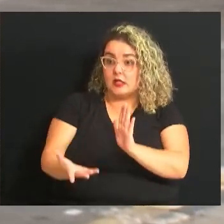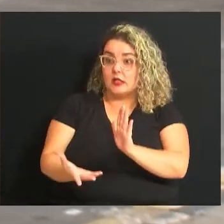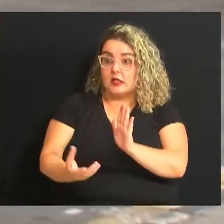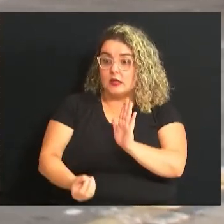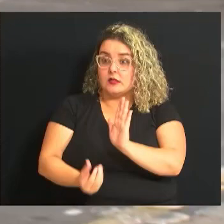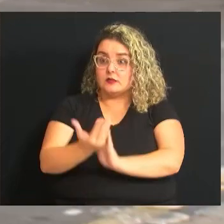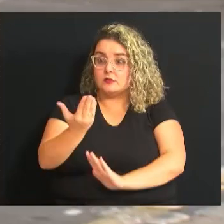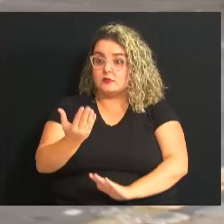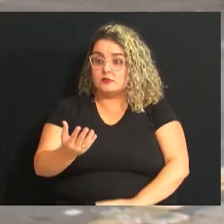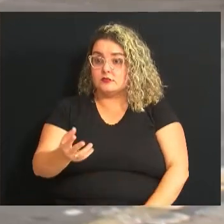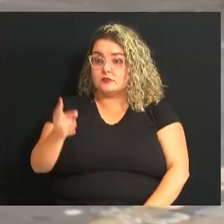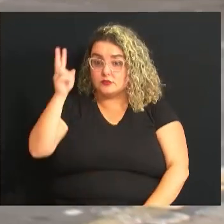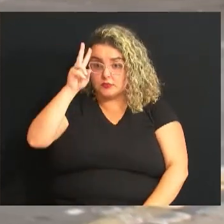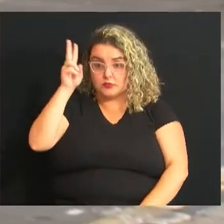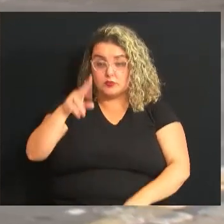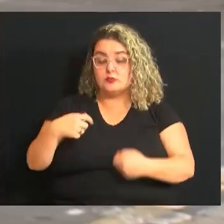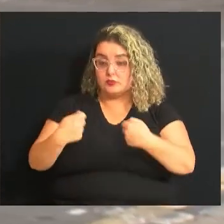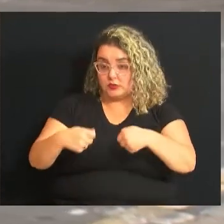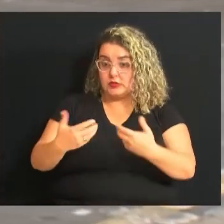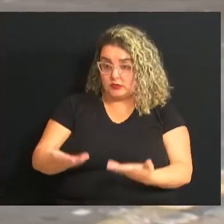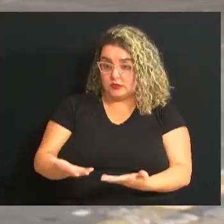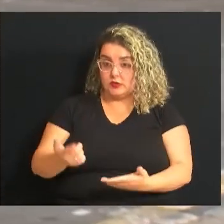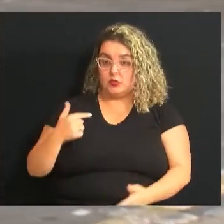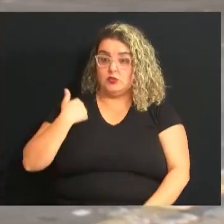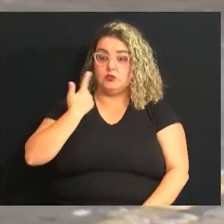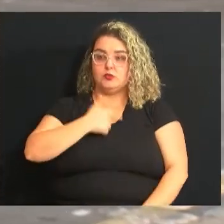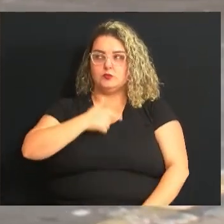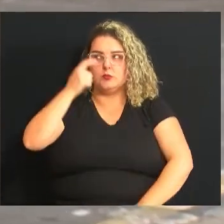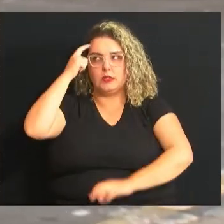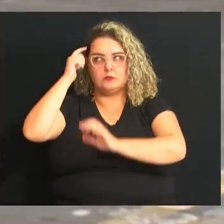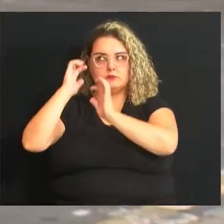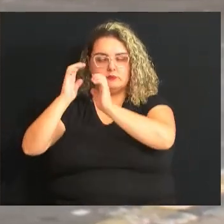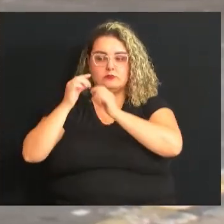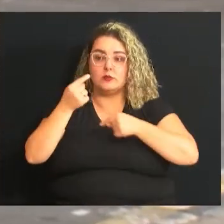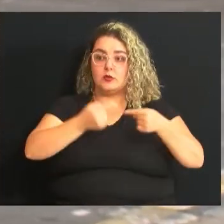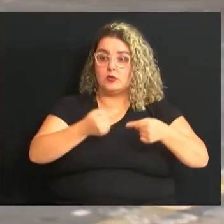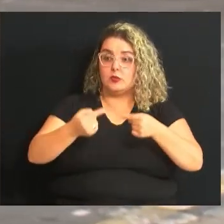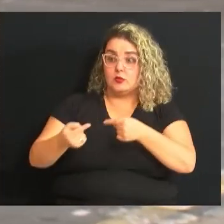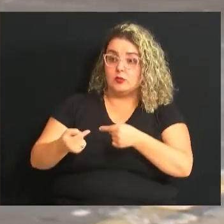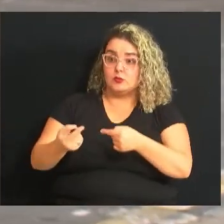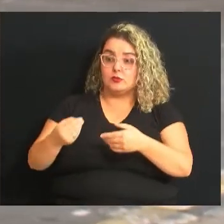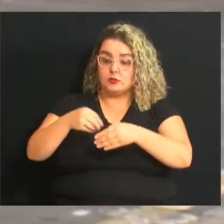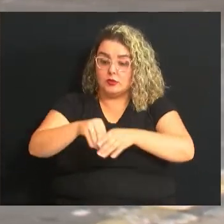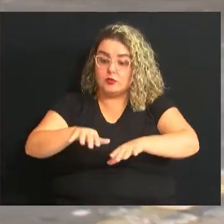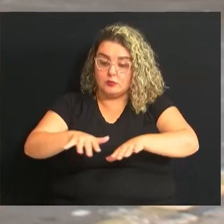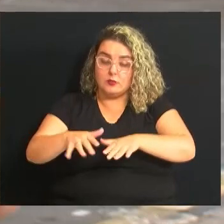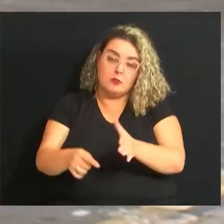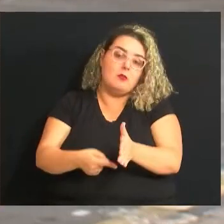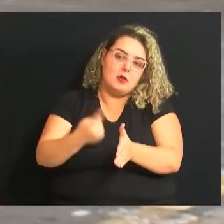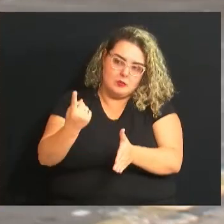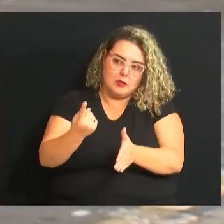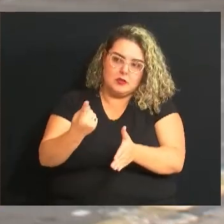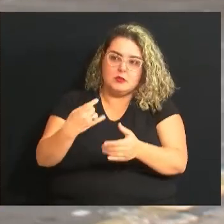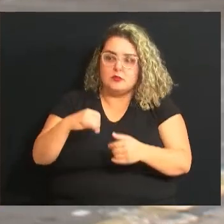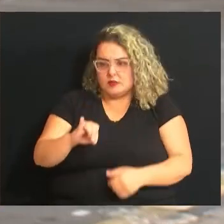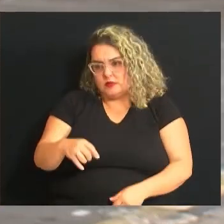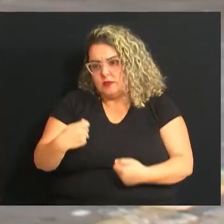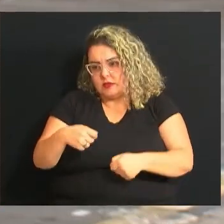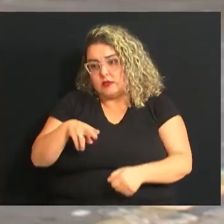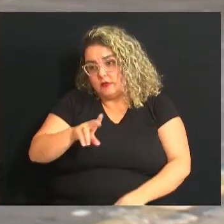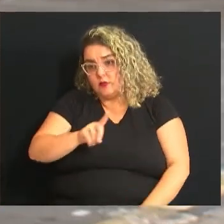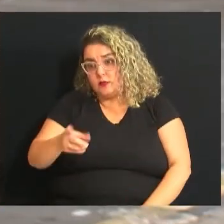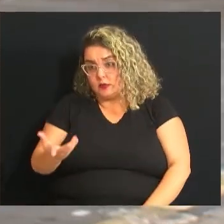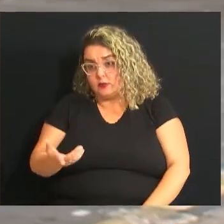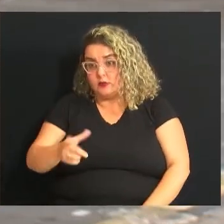ela surge de uma necessidade histórica, né? Nós estávamos refletindo, debatendo no interior do movimento, primeiro, se era